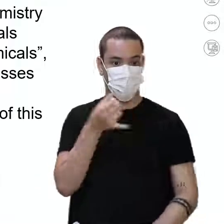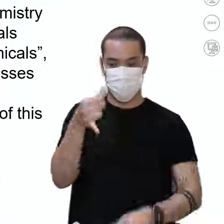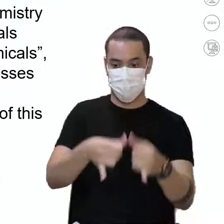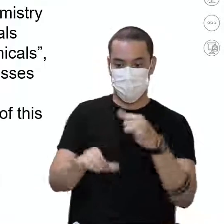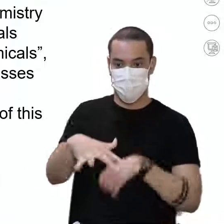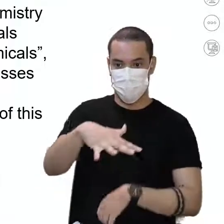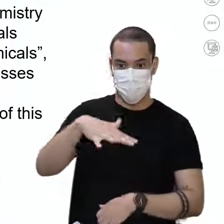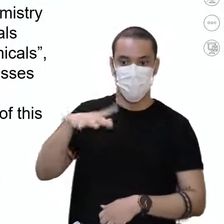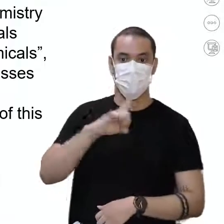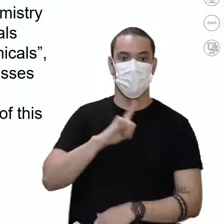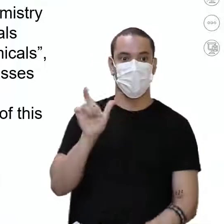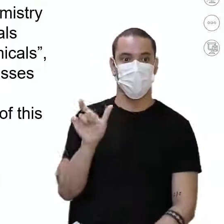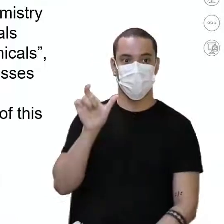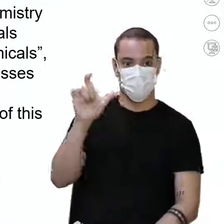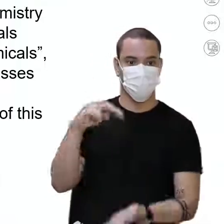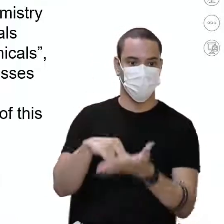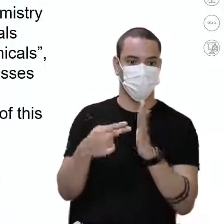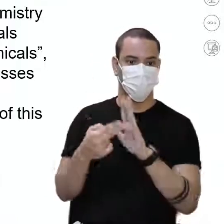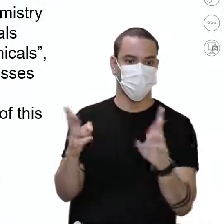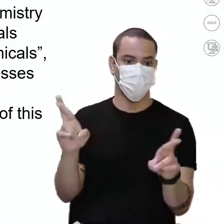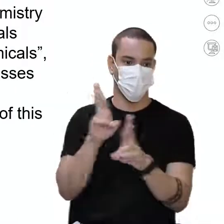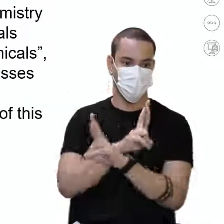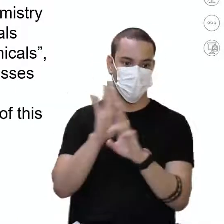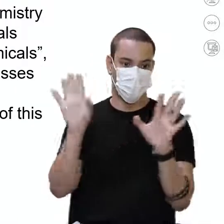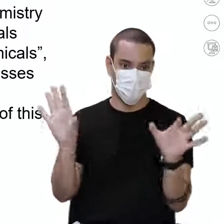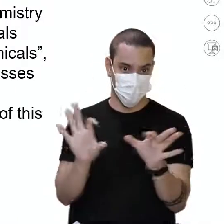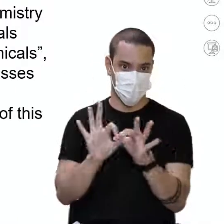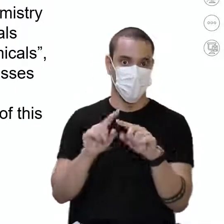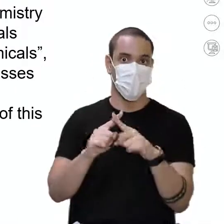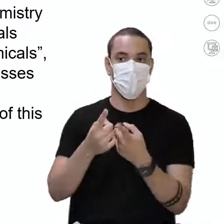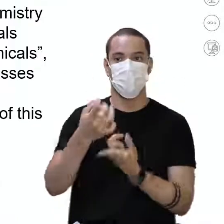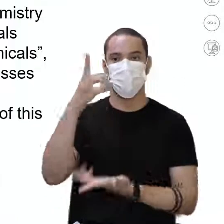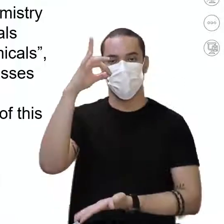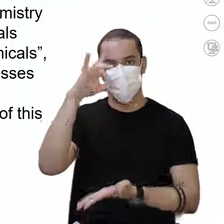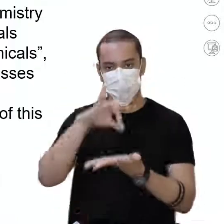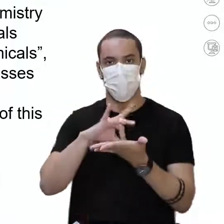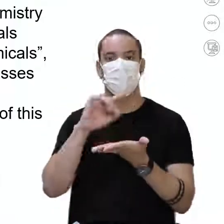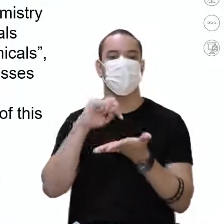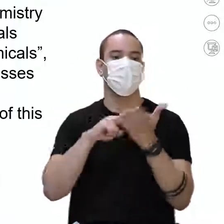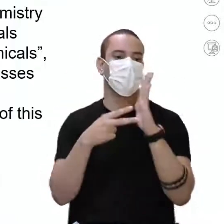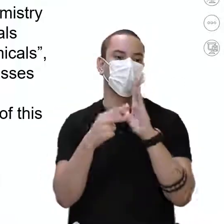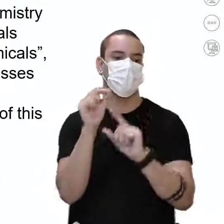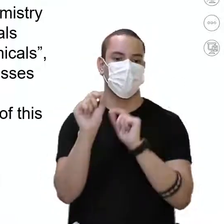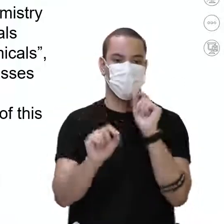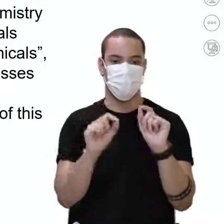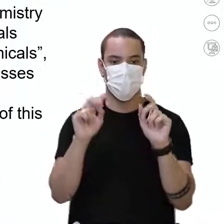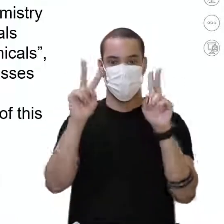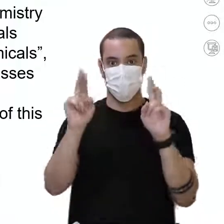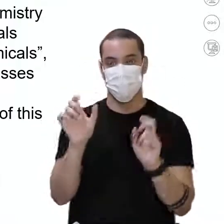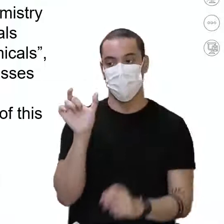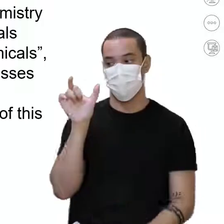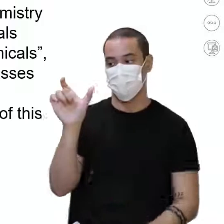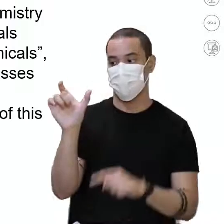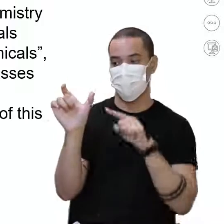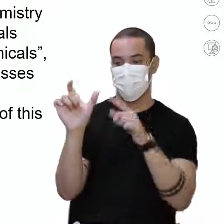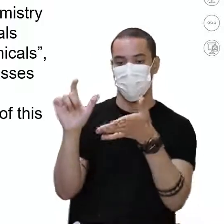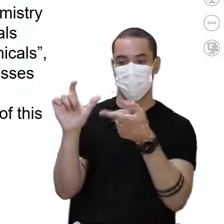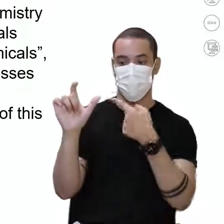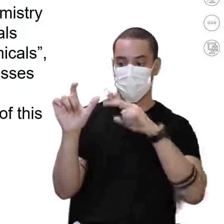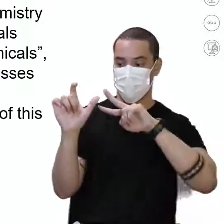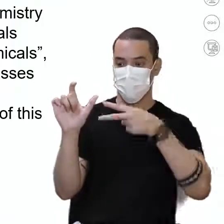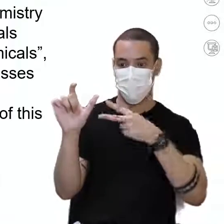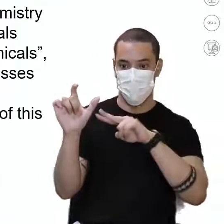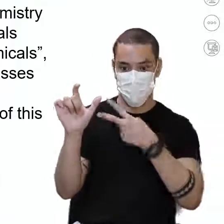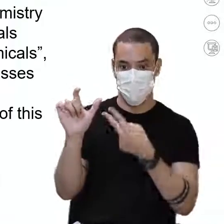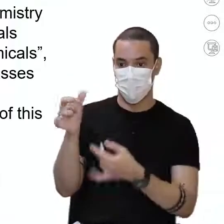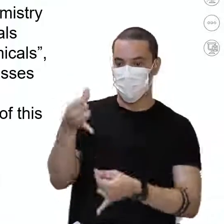Então, você tem a palavra aqui relacionamento longo, mas, na verdade, o que diz em relação a essa palavra é que as químicas